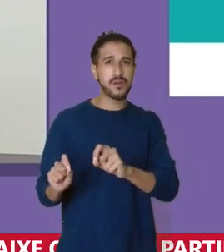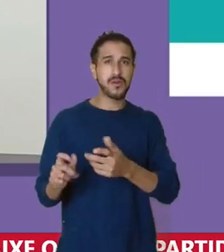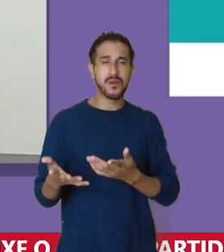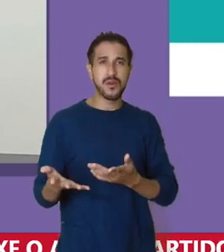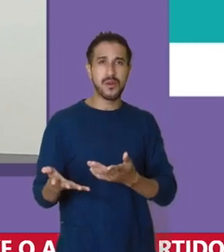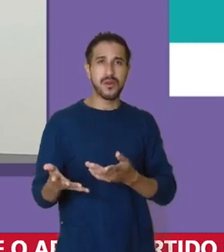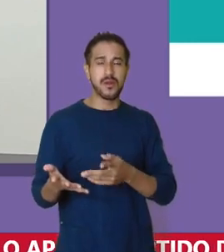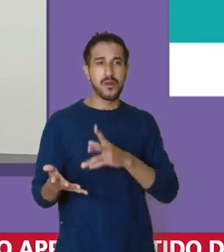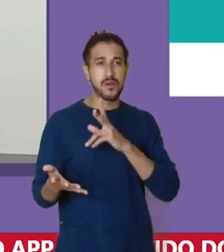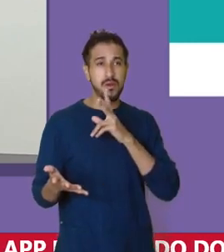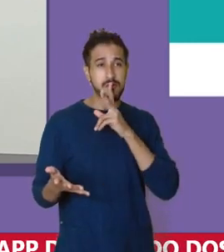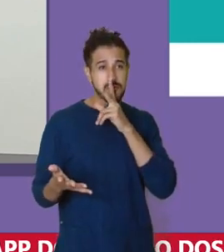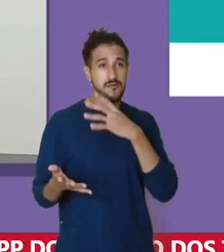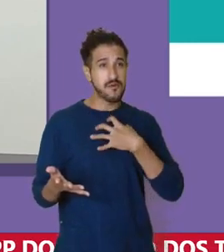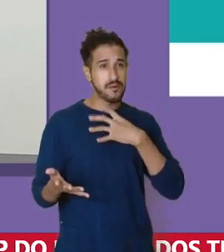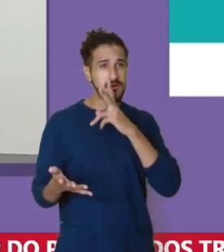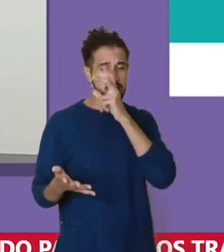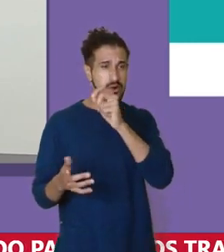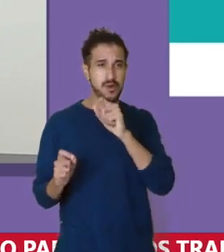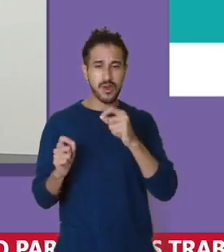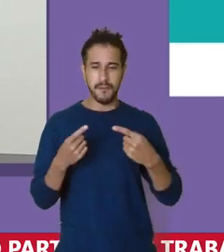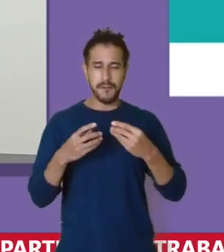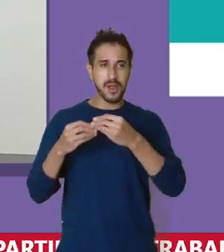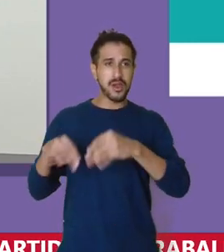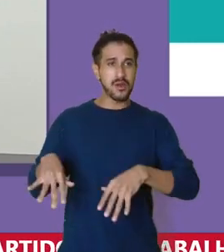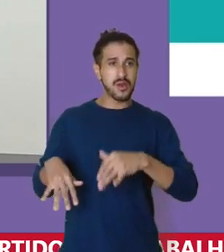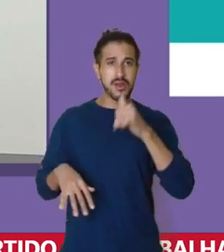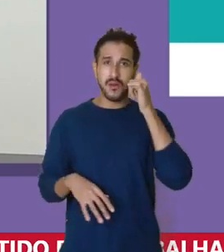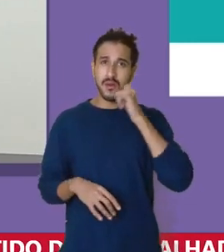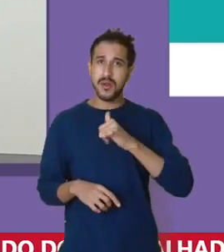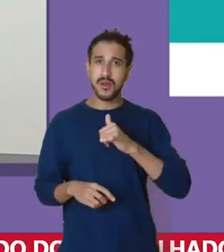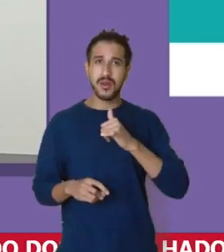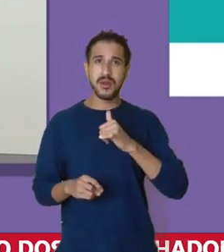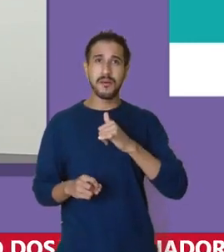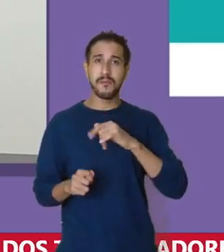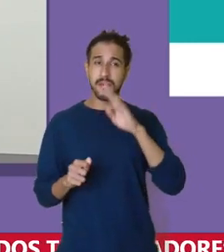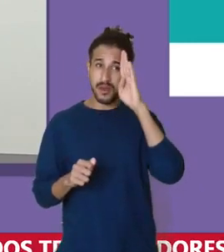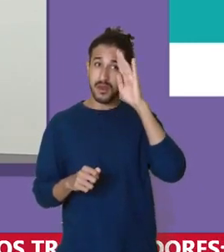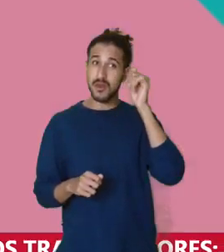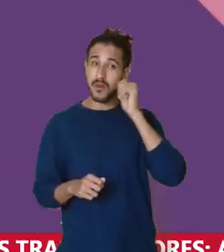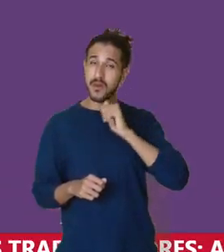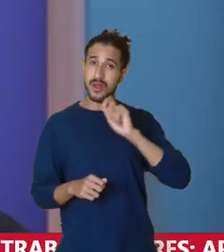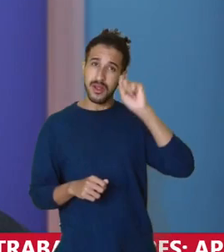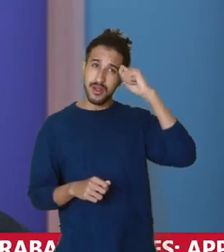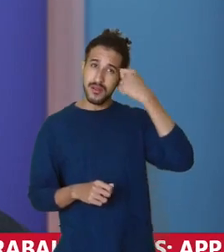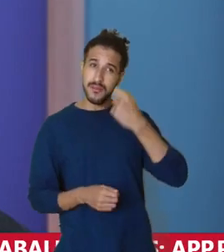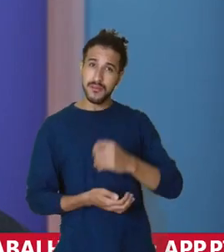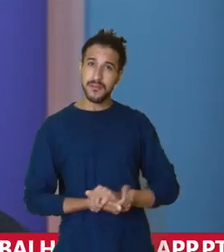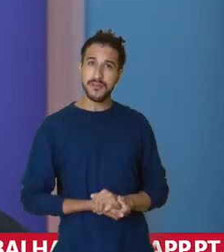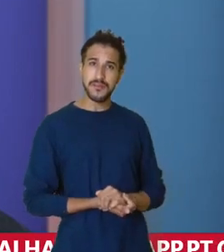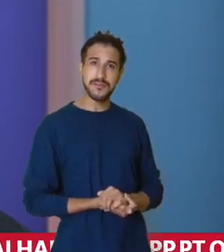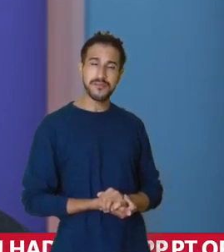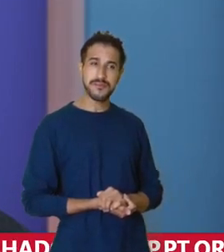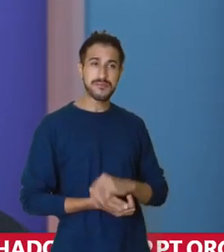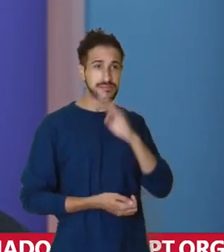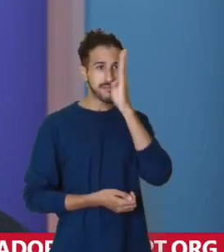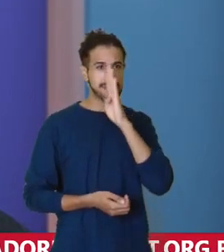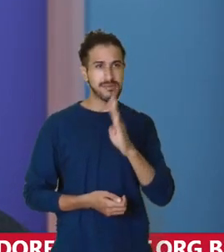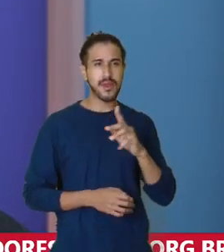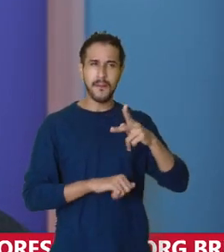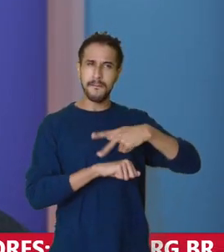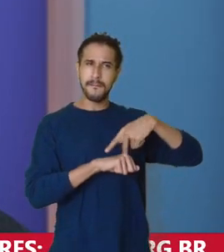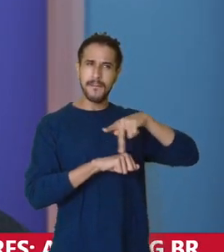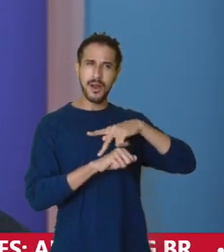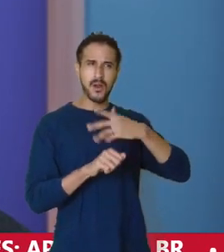e de forma avassaladora as mulheres, principalmente e mais ainda as mulheres negras. O Brasil é um